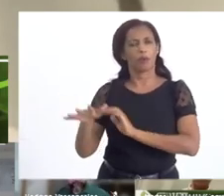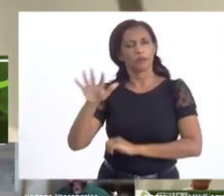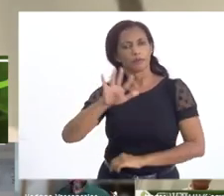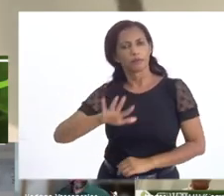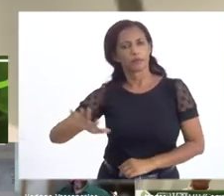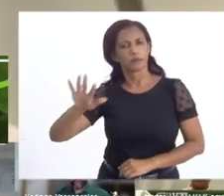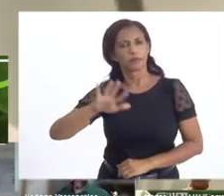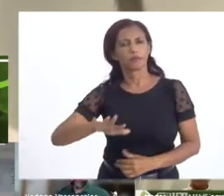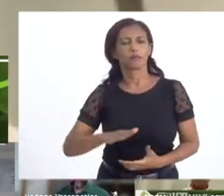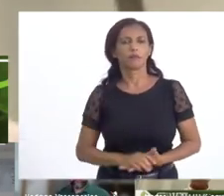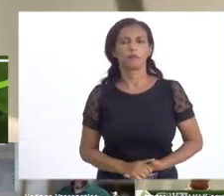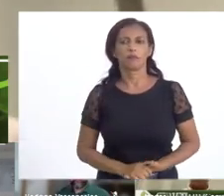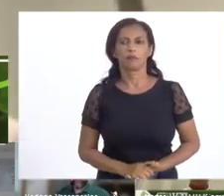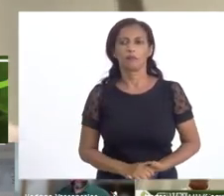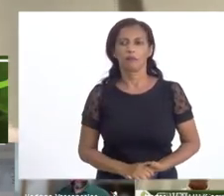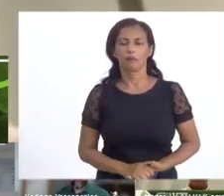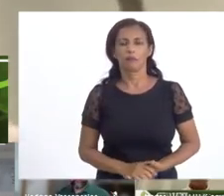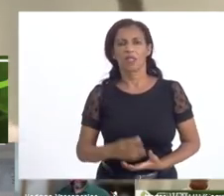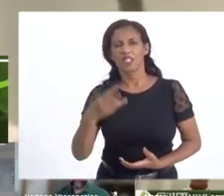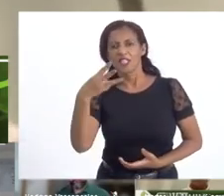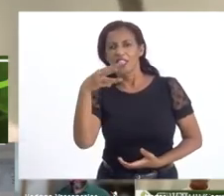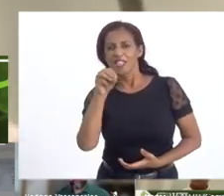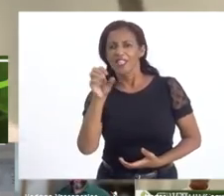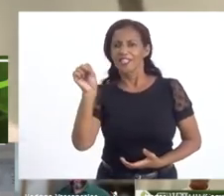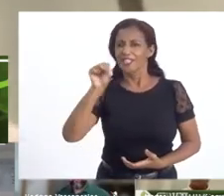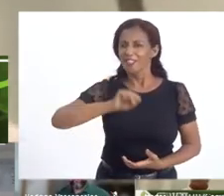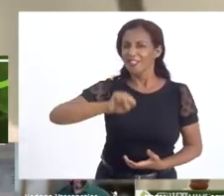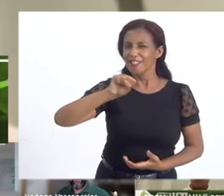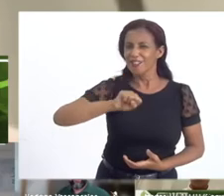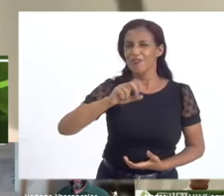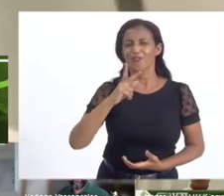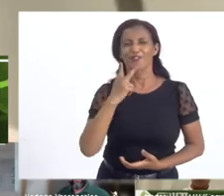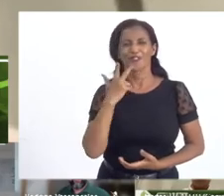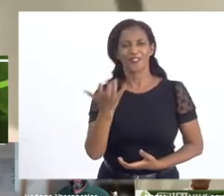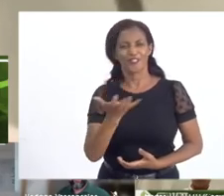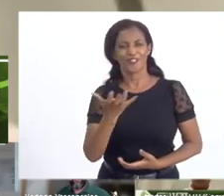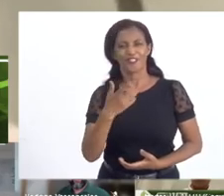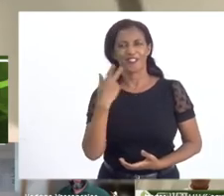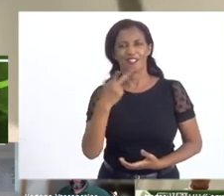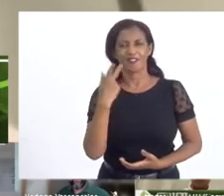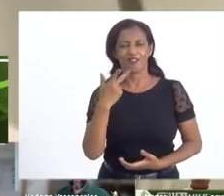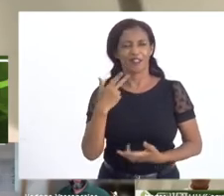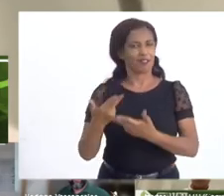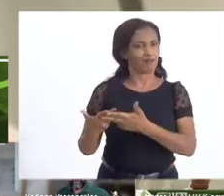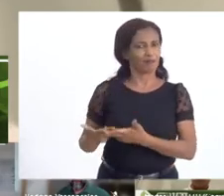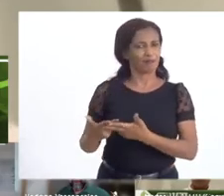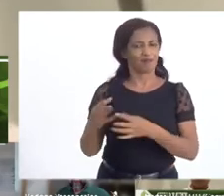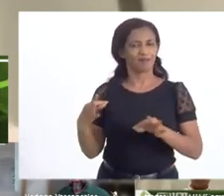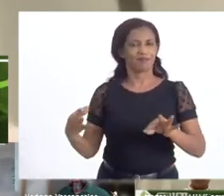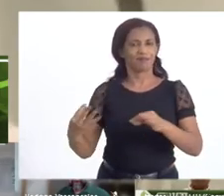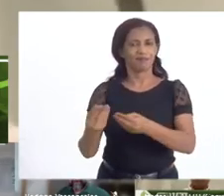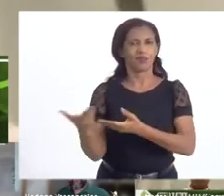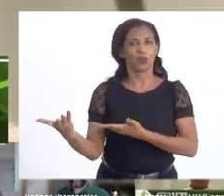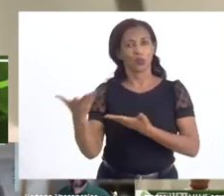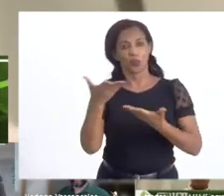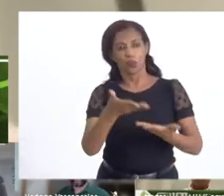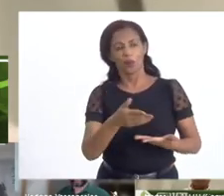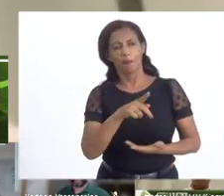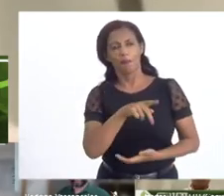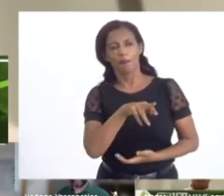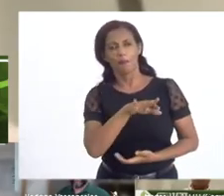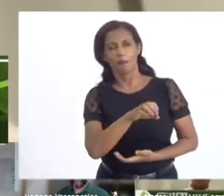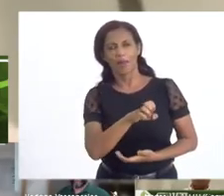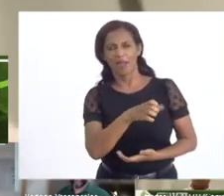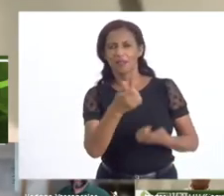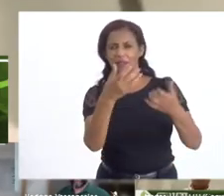cenário. Então, esses 30 segundos aqui que eu queria usar aqui da comissão e contar com a paciência de todos e passar para o Patrick, que vai